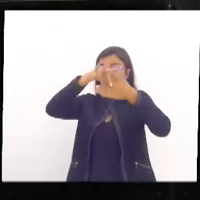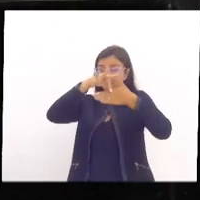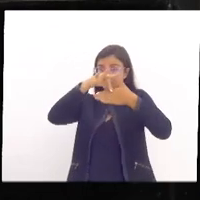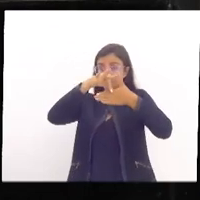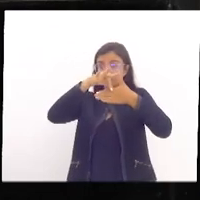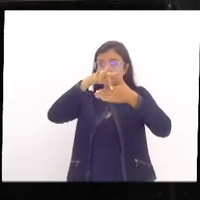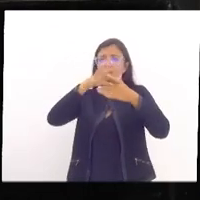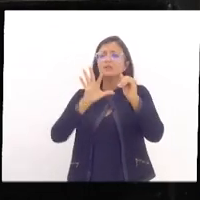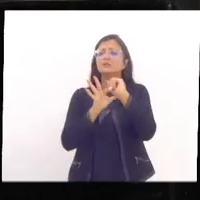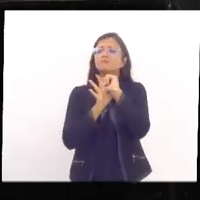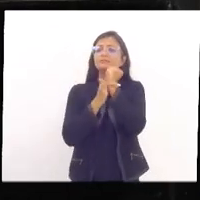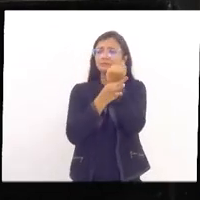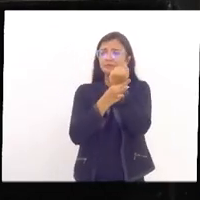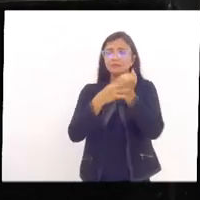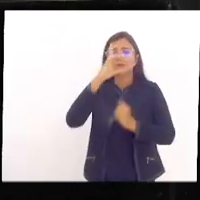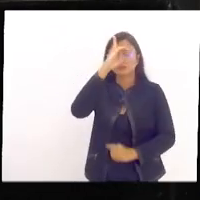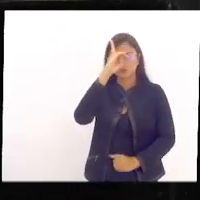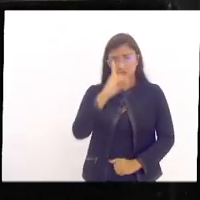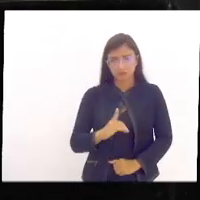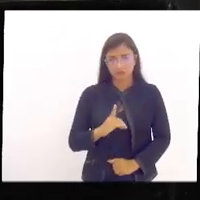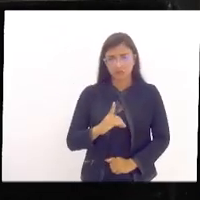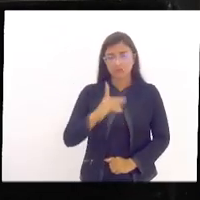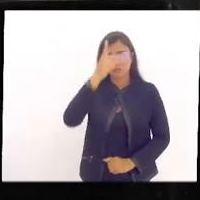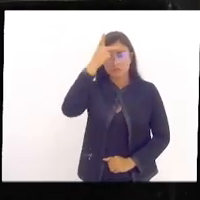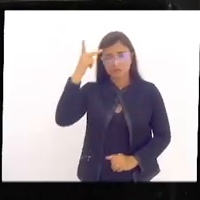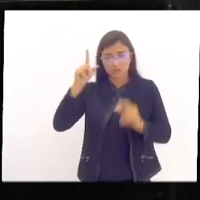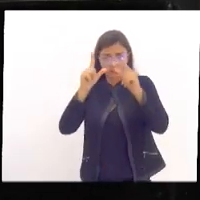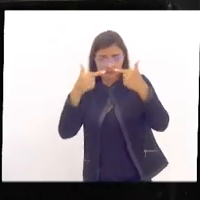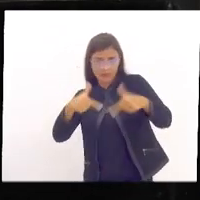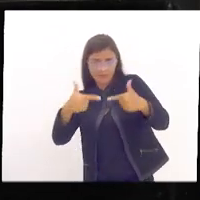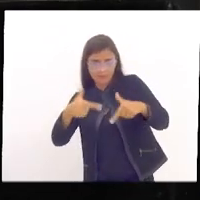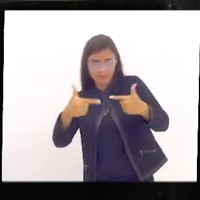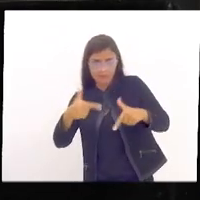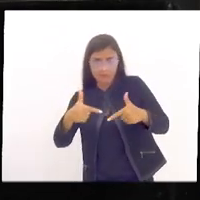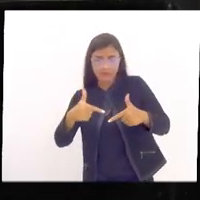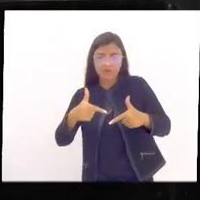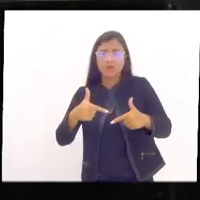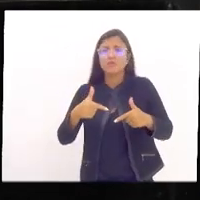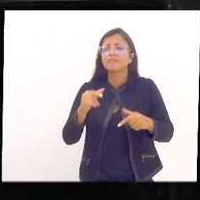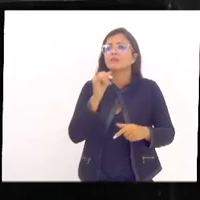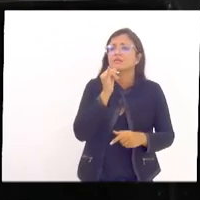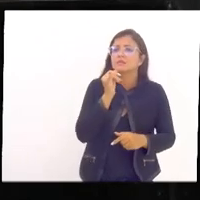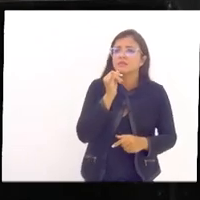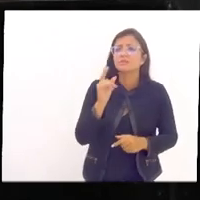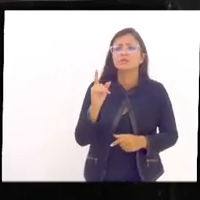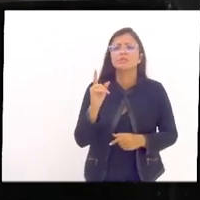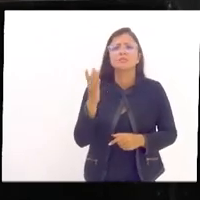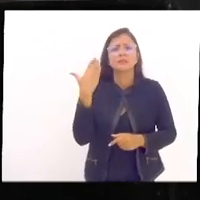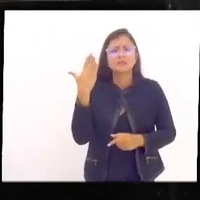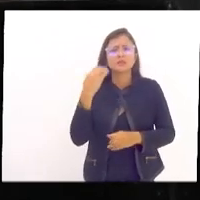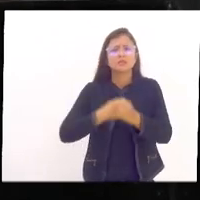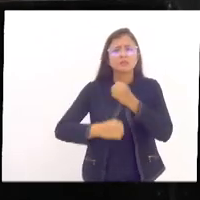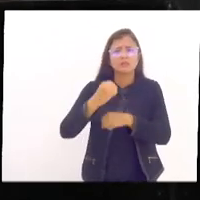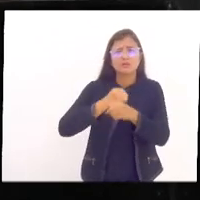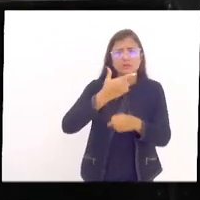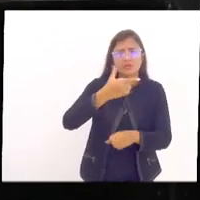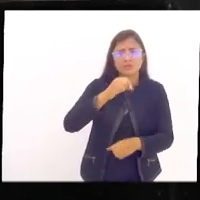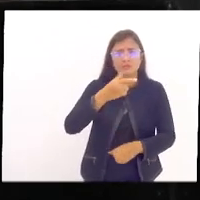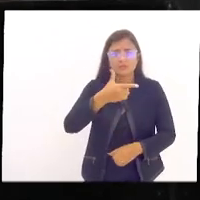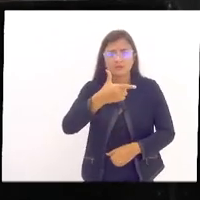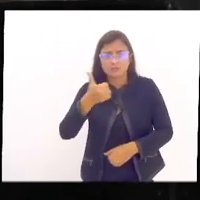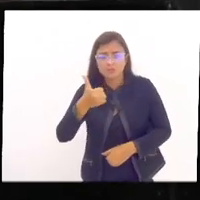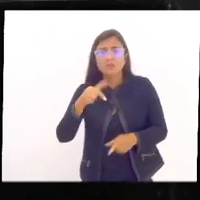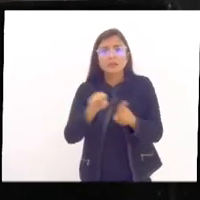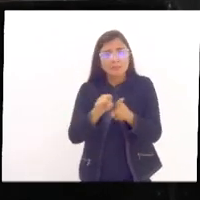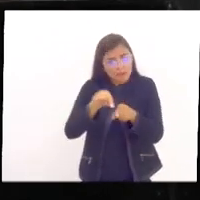para garantir direitos dos servidores quando tratamos aqui no ano de 2021 de